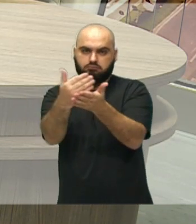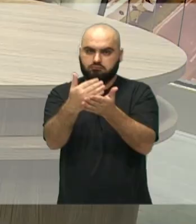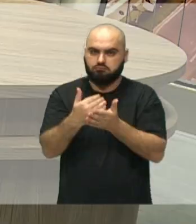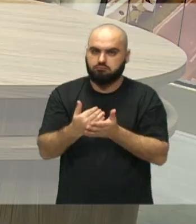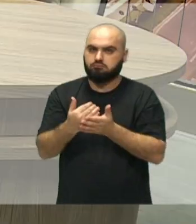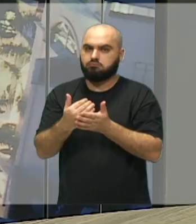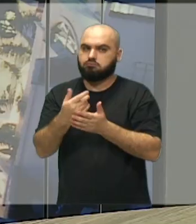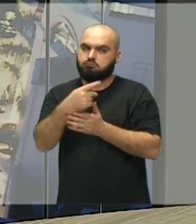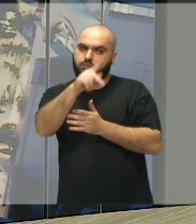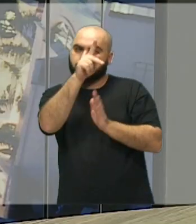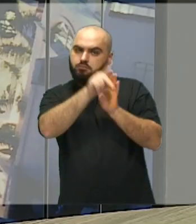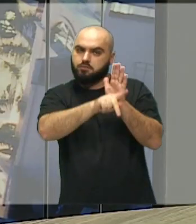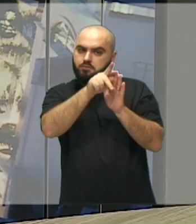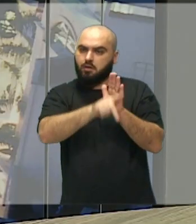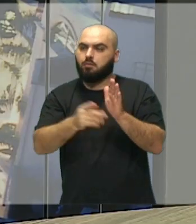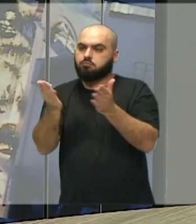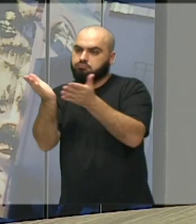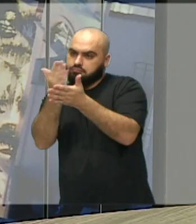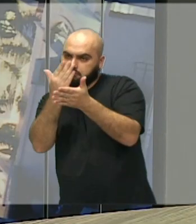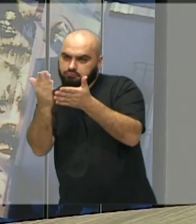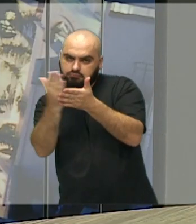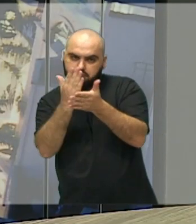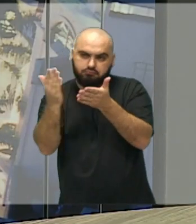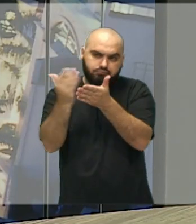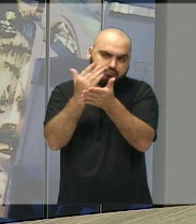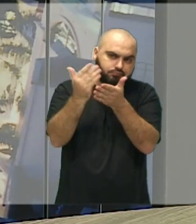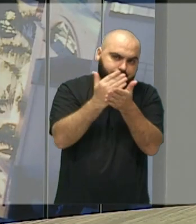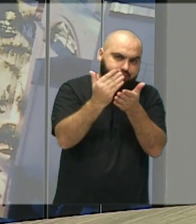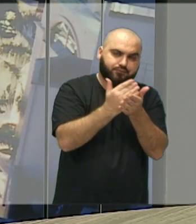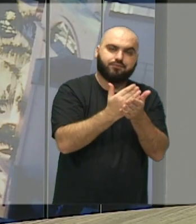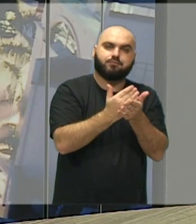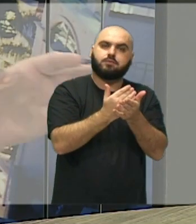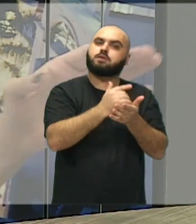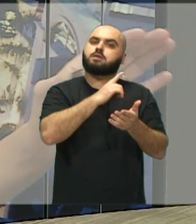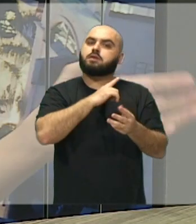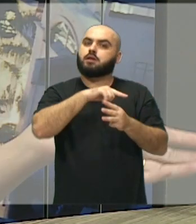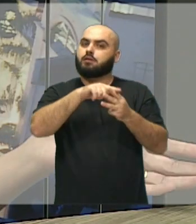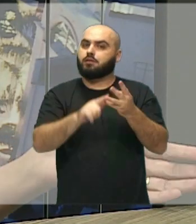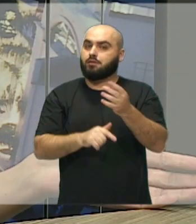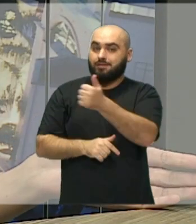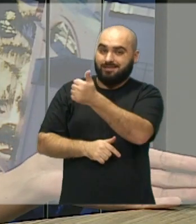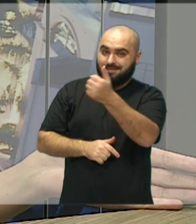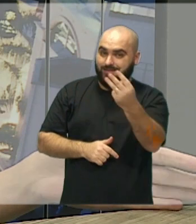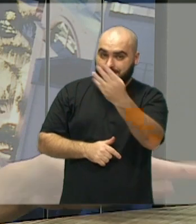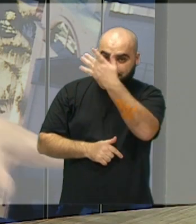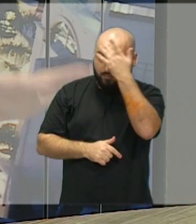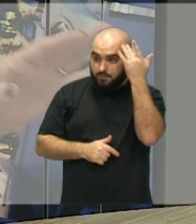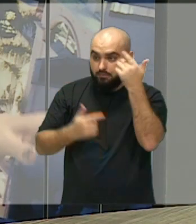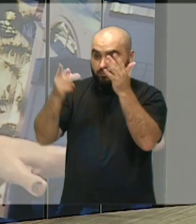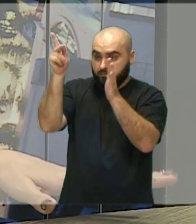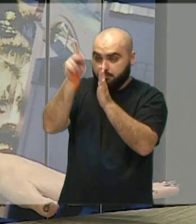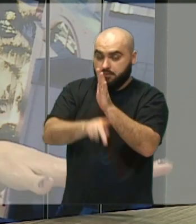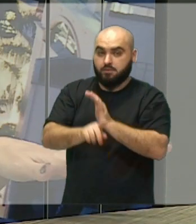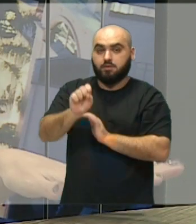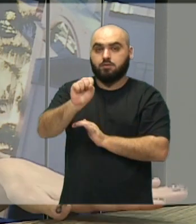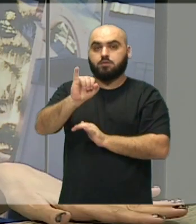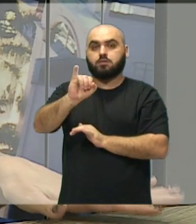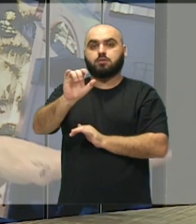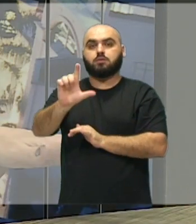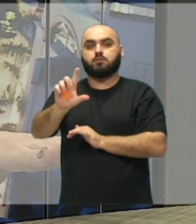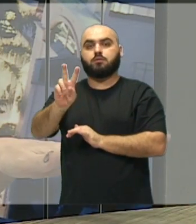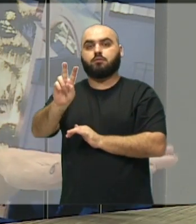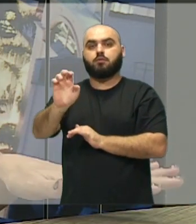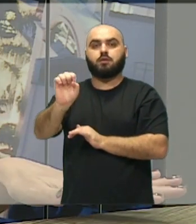nesse projeto, a gente tem essas 13 pessoas. Aí no Projeto Silvestres, agora a gente